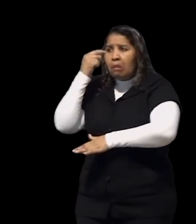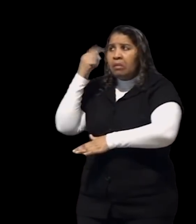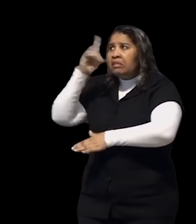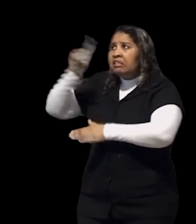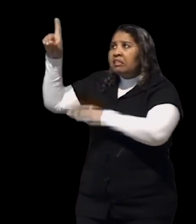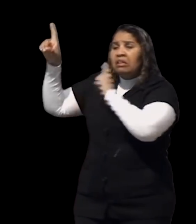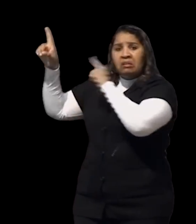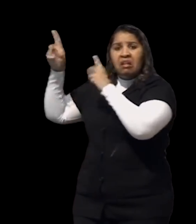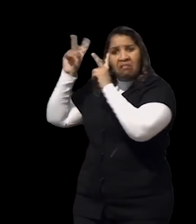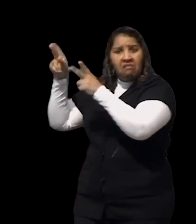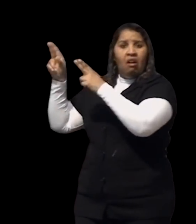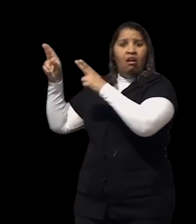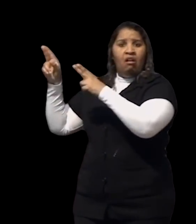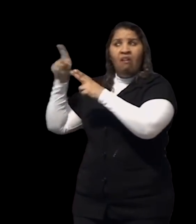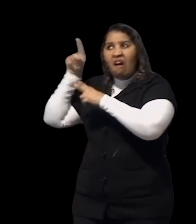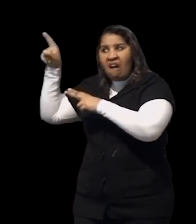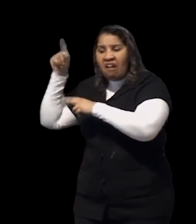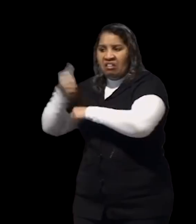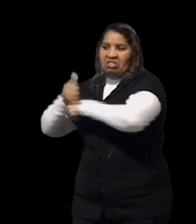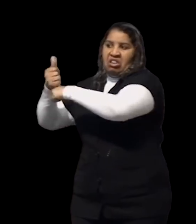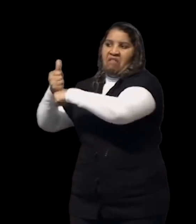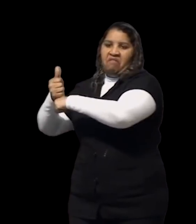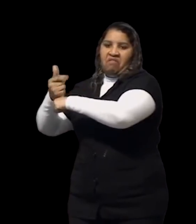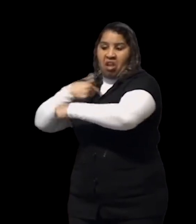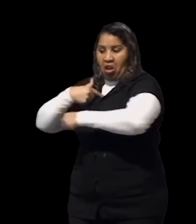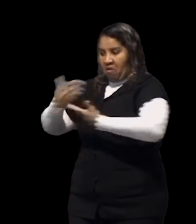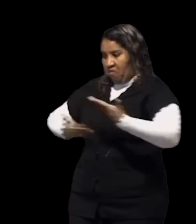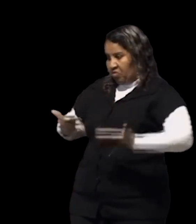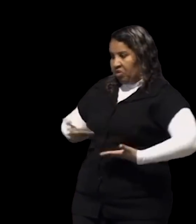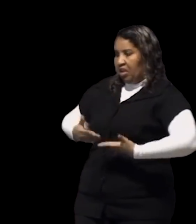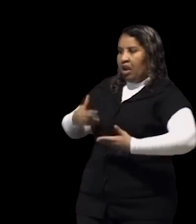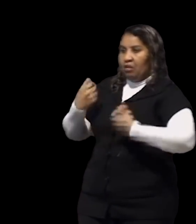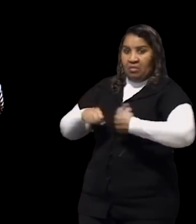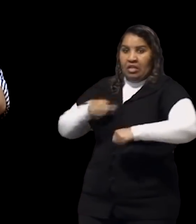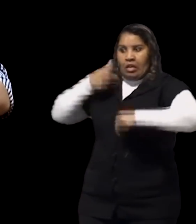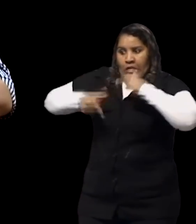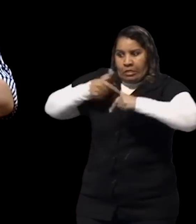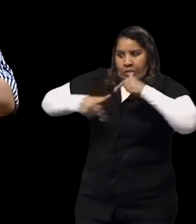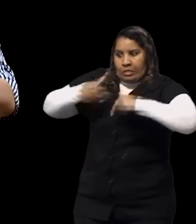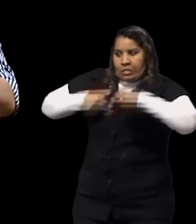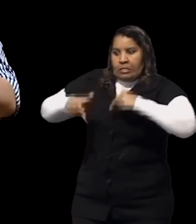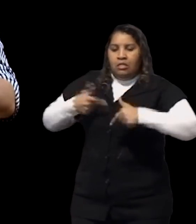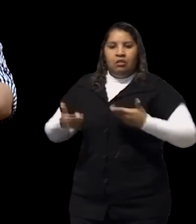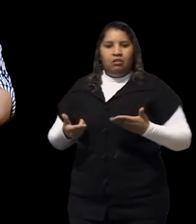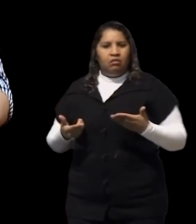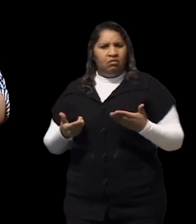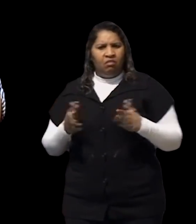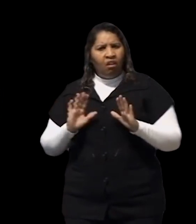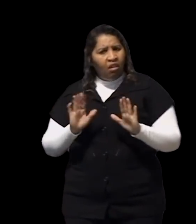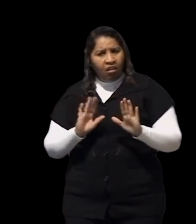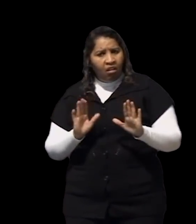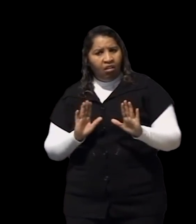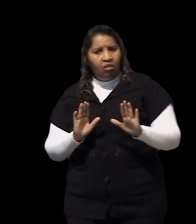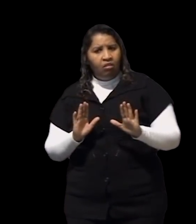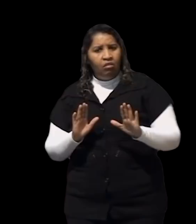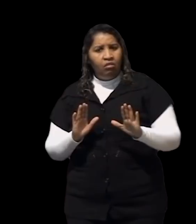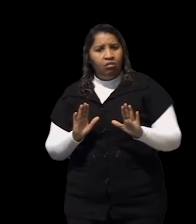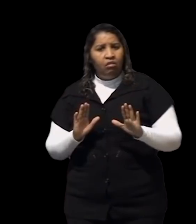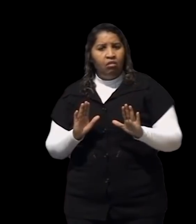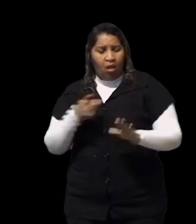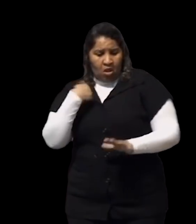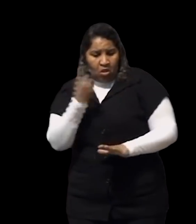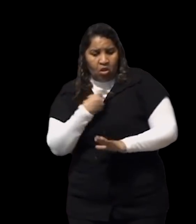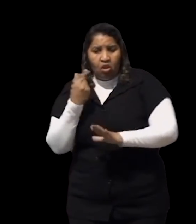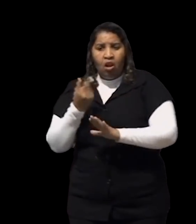de relações que a gente tem aqui na terra quando a gente separa essa identidade filho